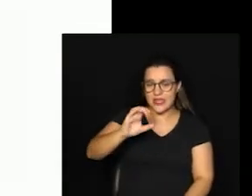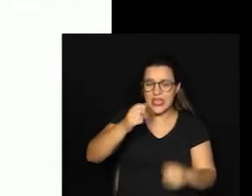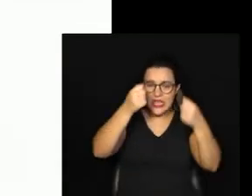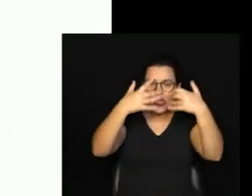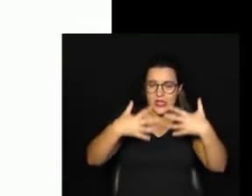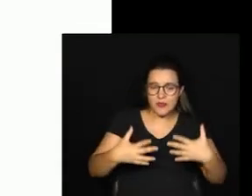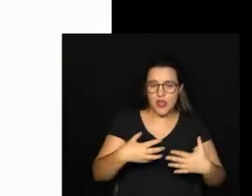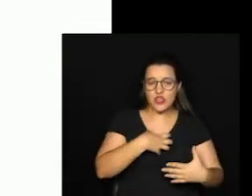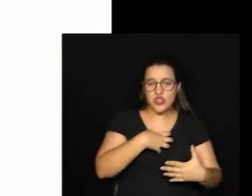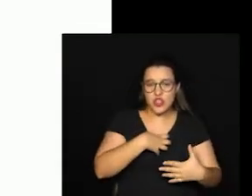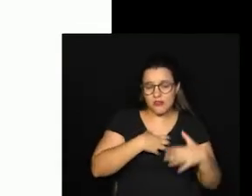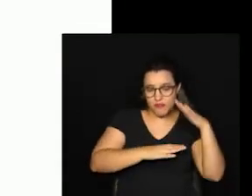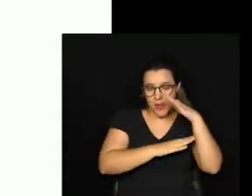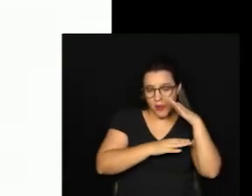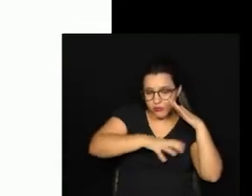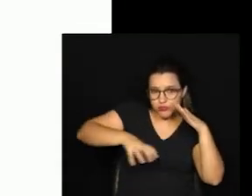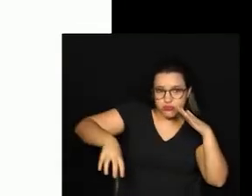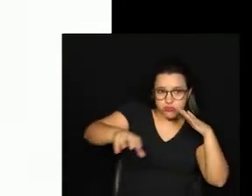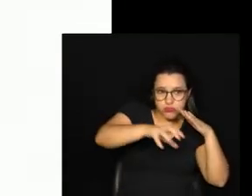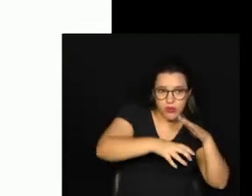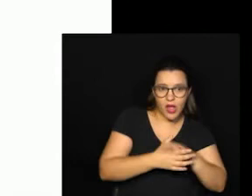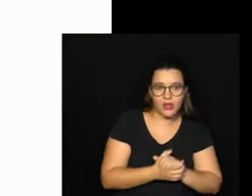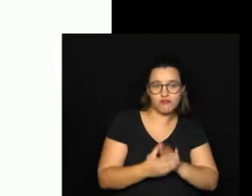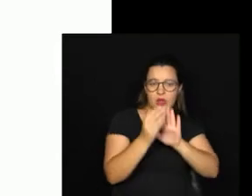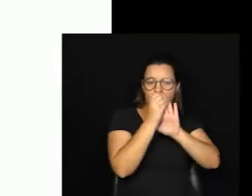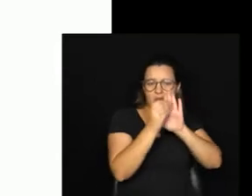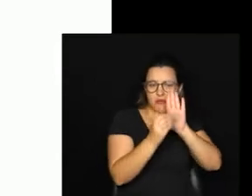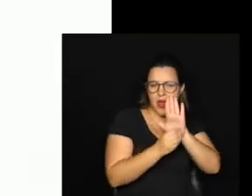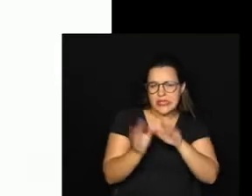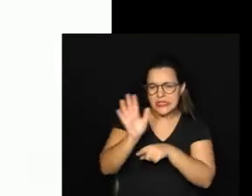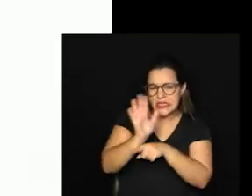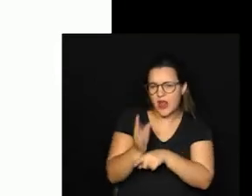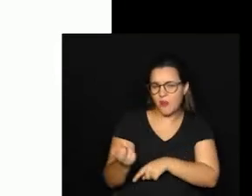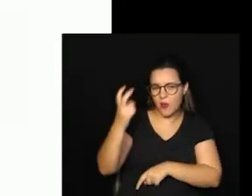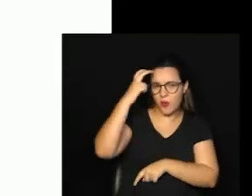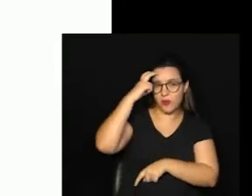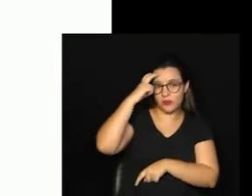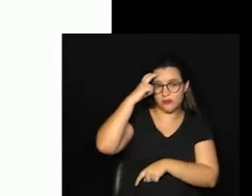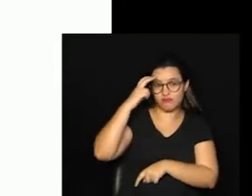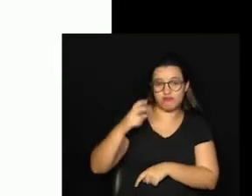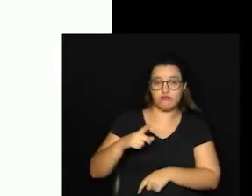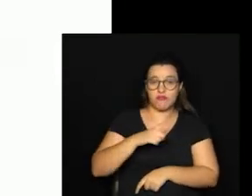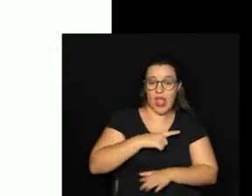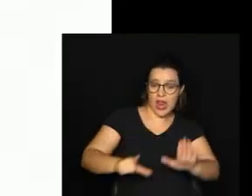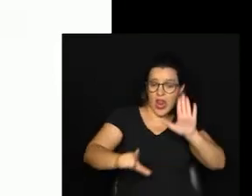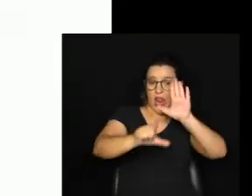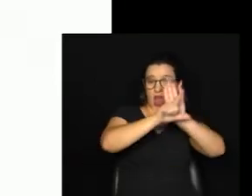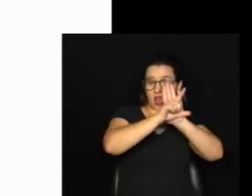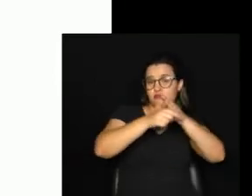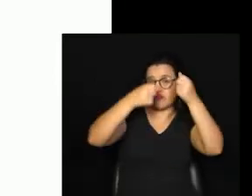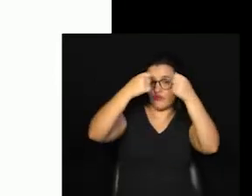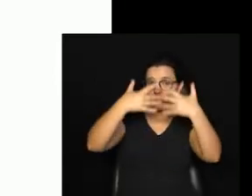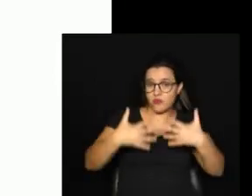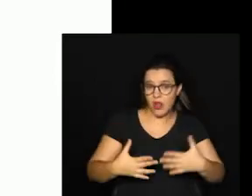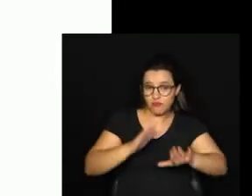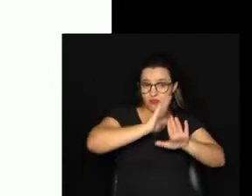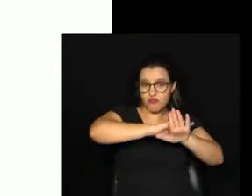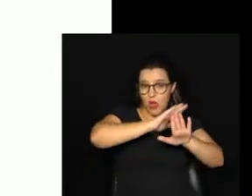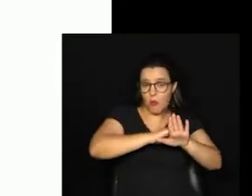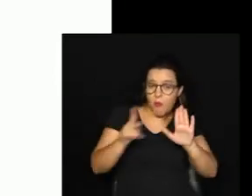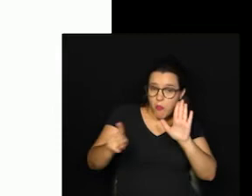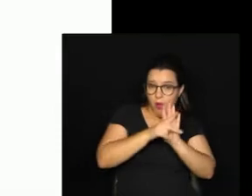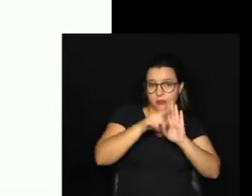departamentos, agenda cinema e agenda cultural, o agora é lei, que é quando uma lei de autoria da Câmara,